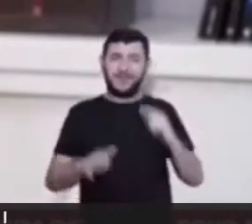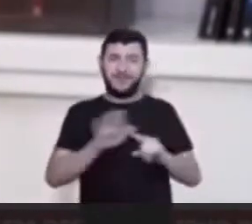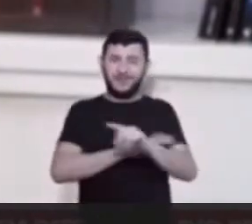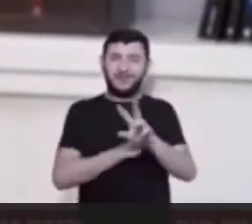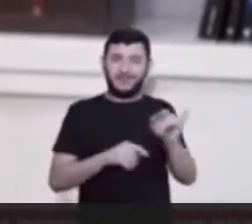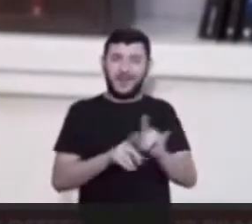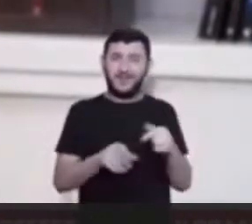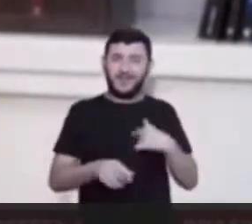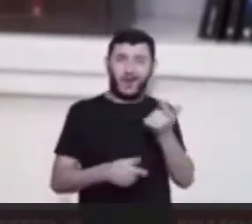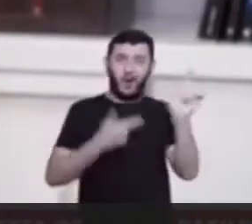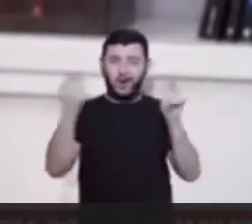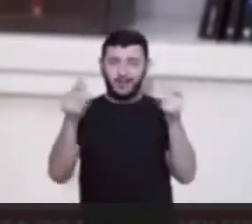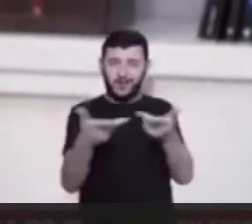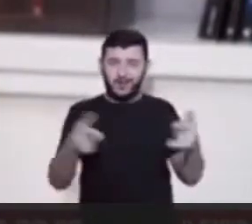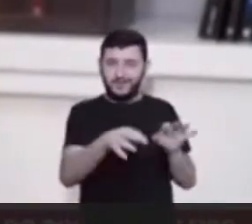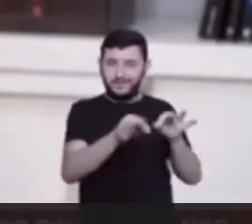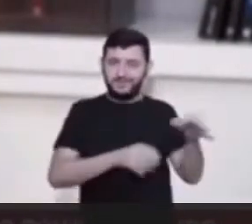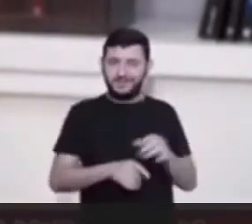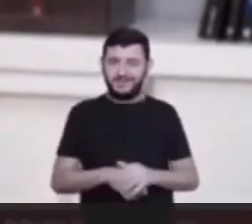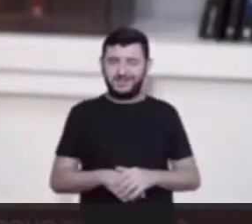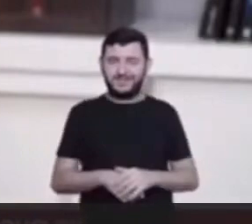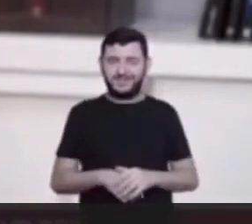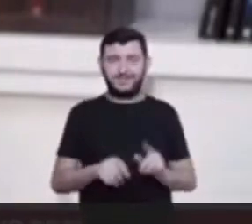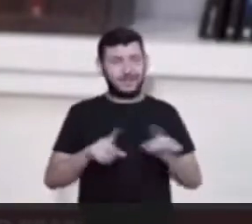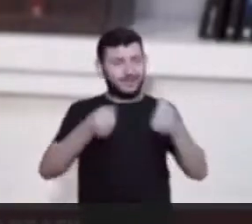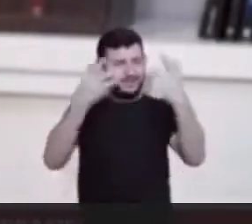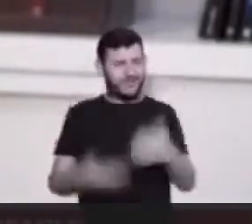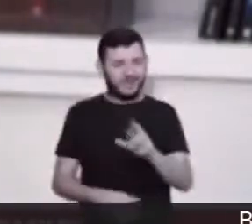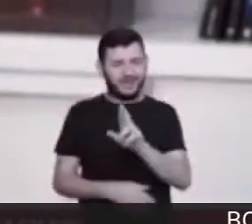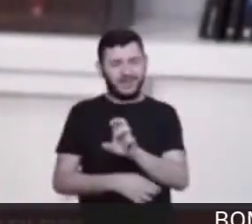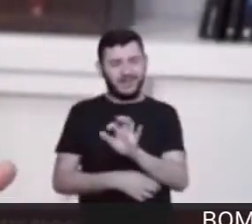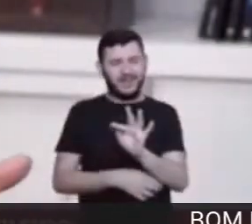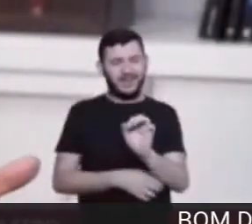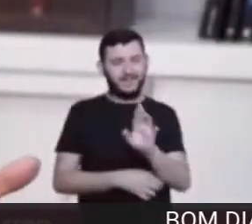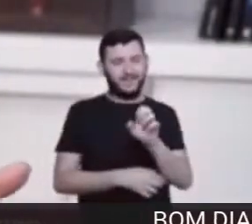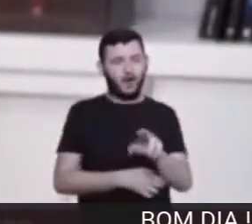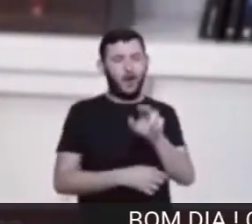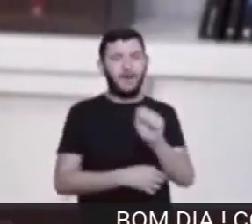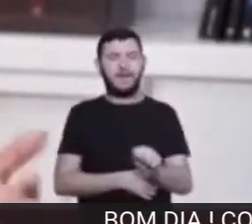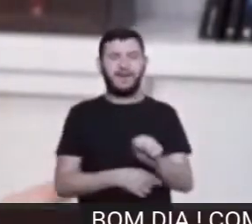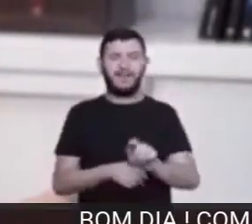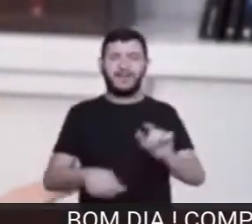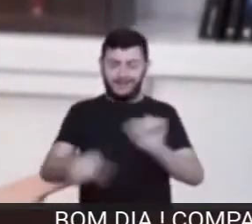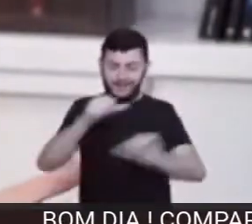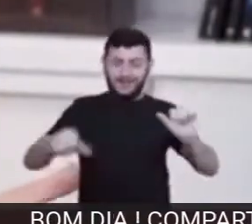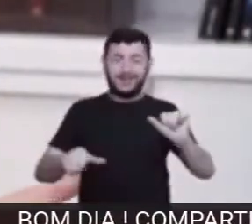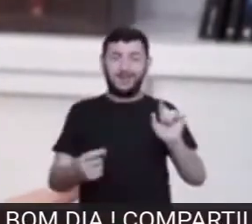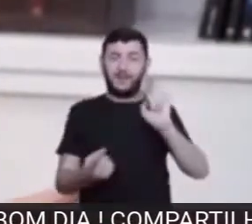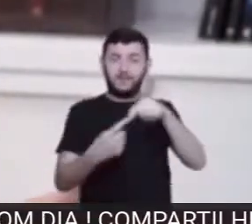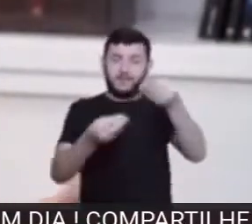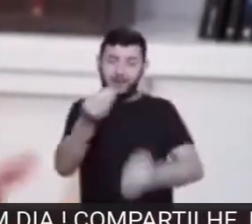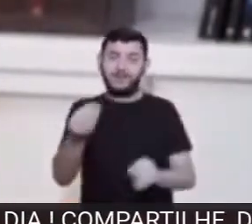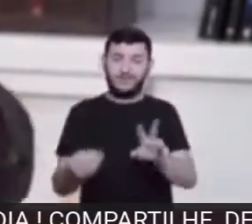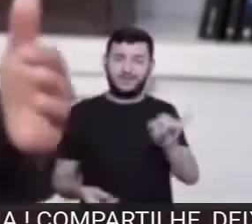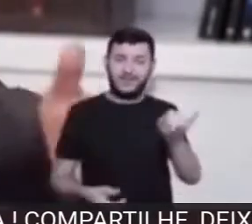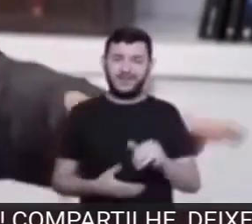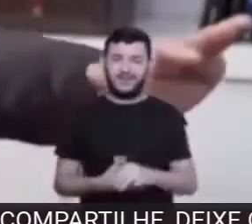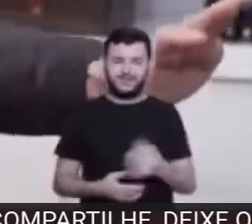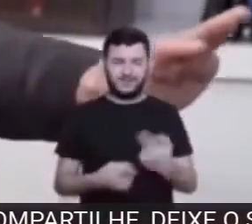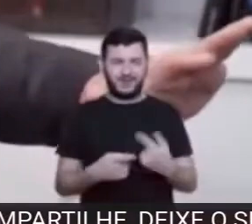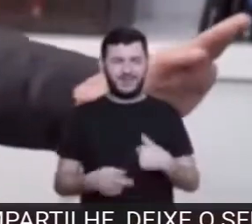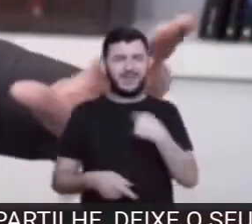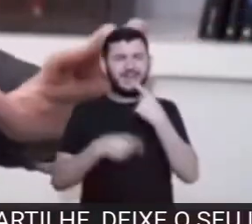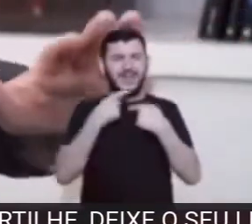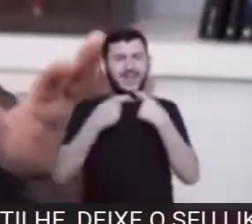reforma, normalmente a reforma é para piorar. Porque ninguém vai ser contra uma reforma para melhorar. Faça